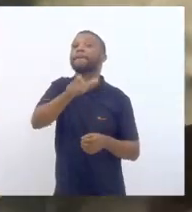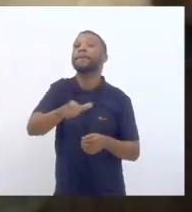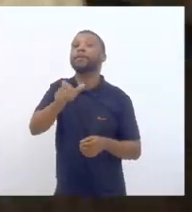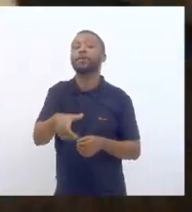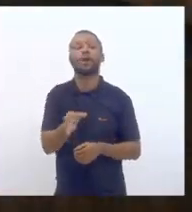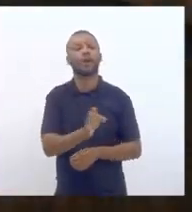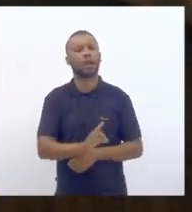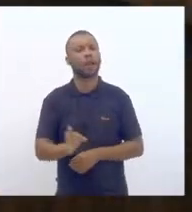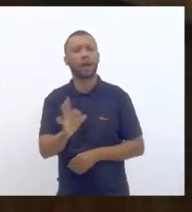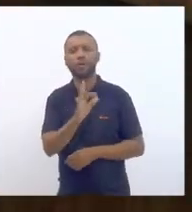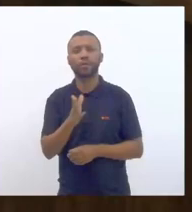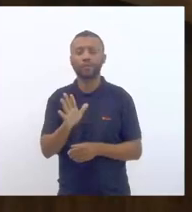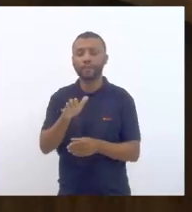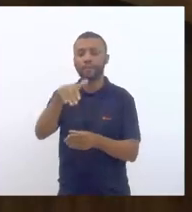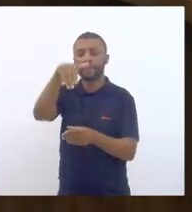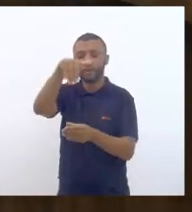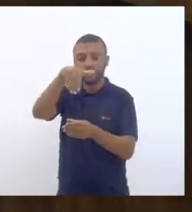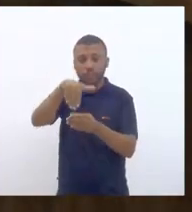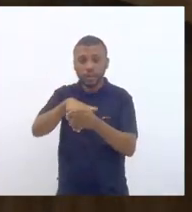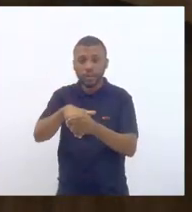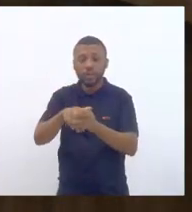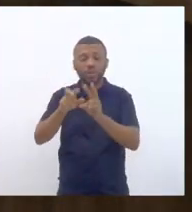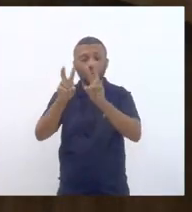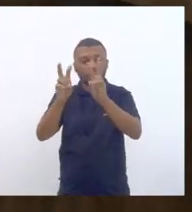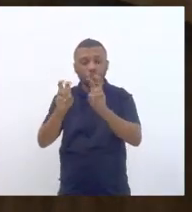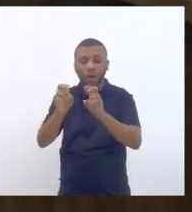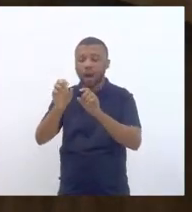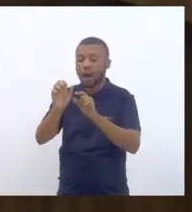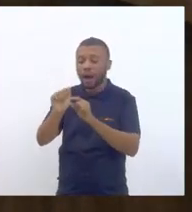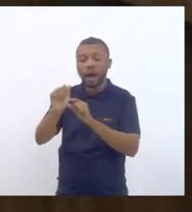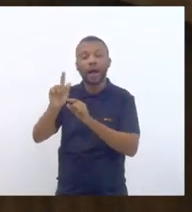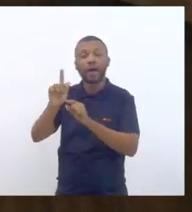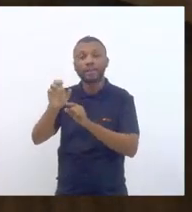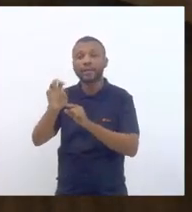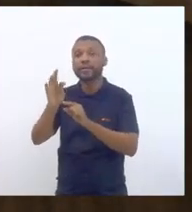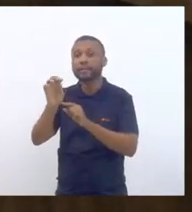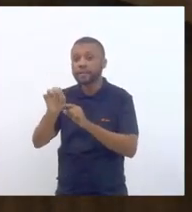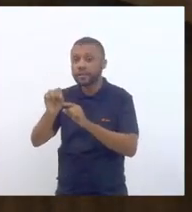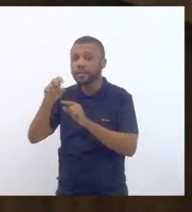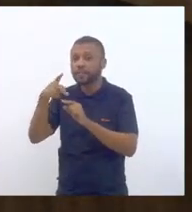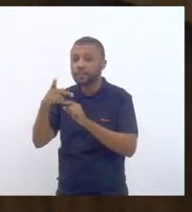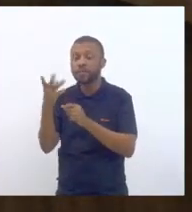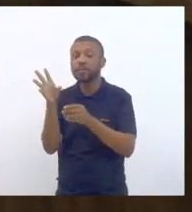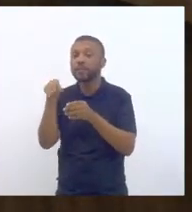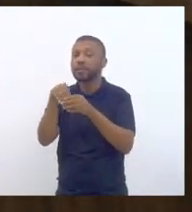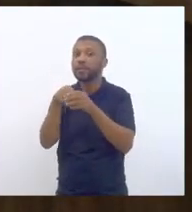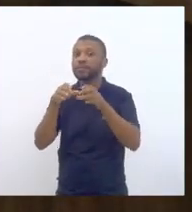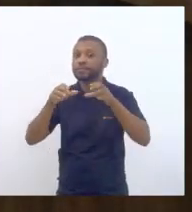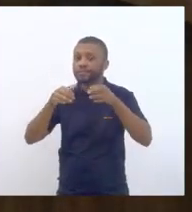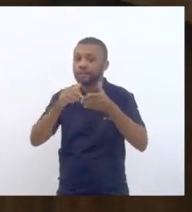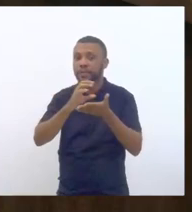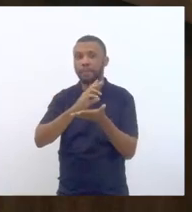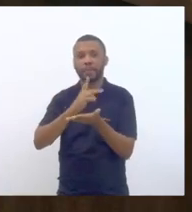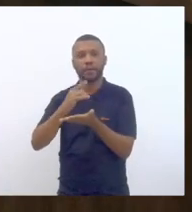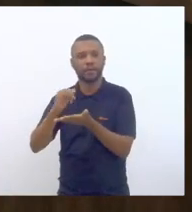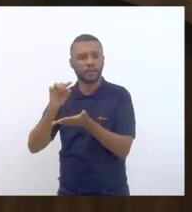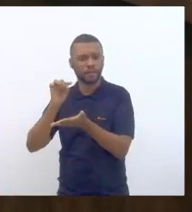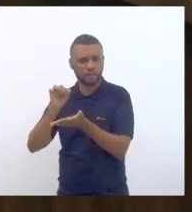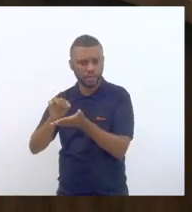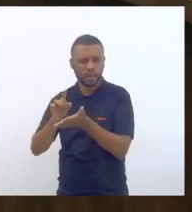Eu estou votando na questão da Agetrans. Eu estou na CPI da